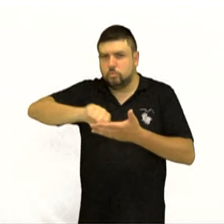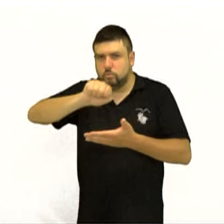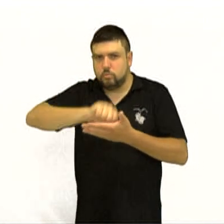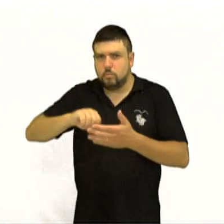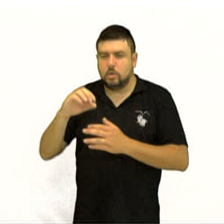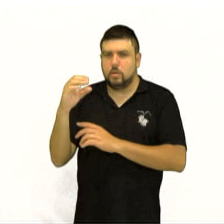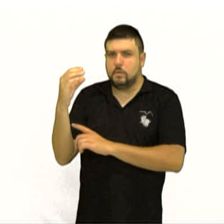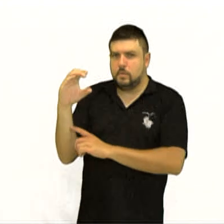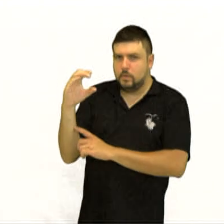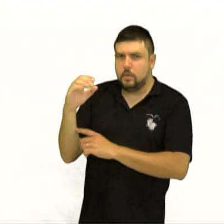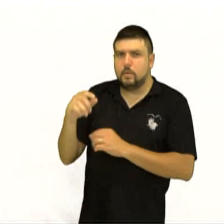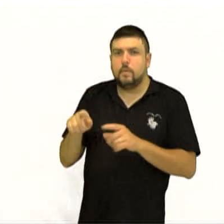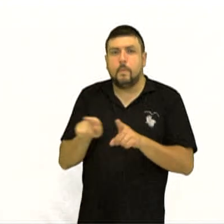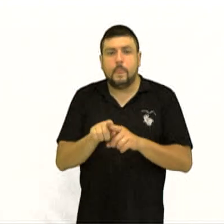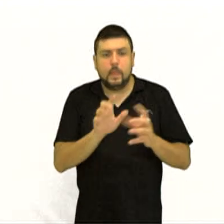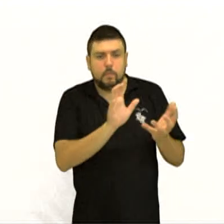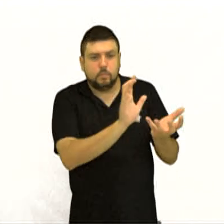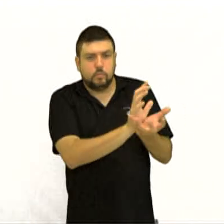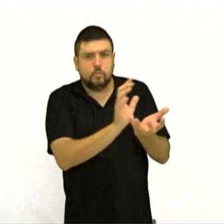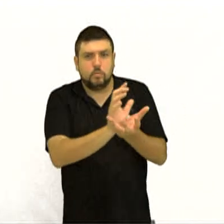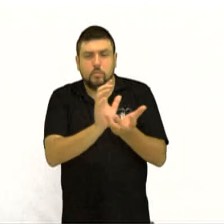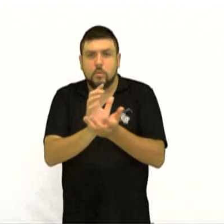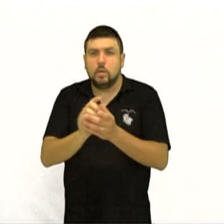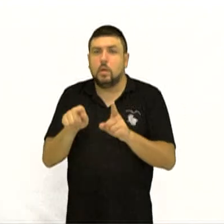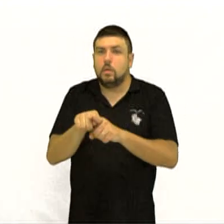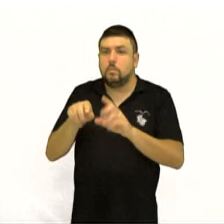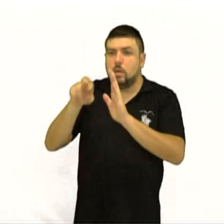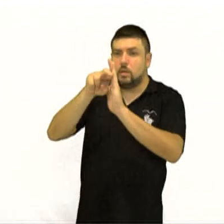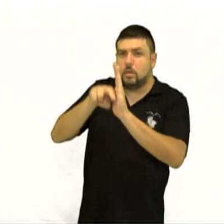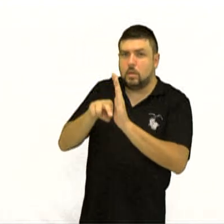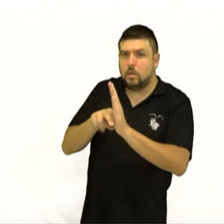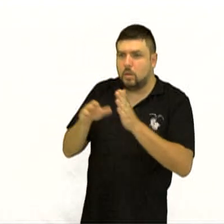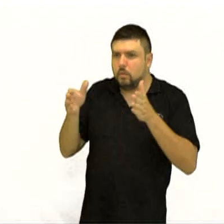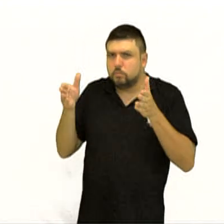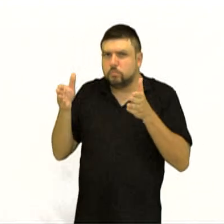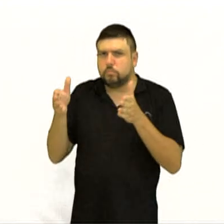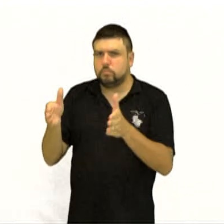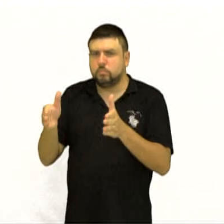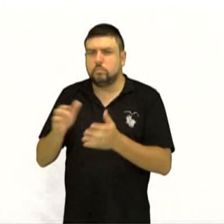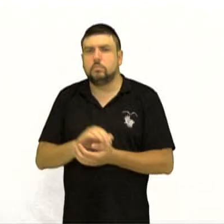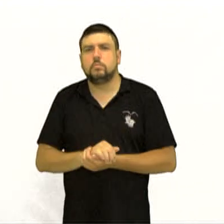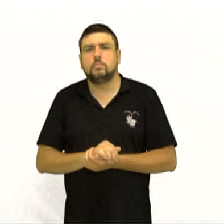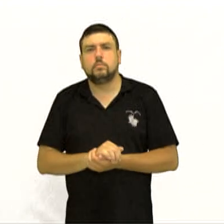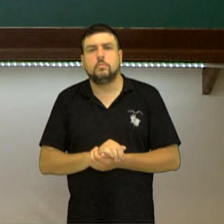é isso, um abraço para vocês e obrigado por esta aula. Um abraço, até mais.